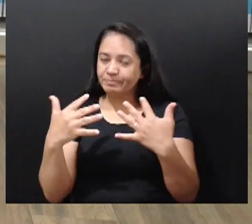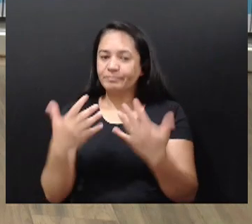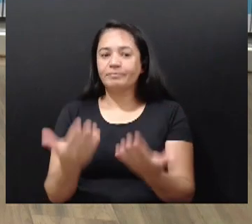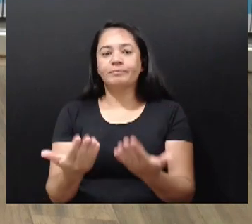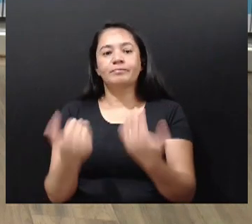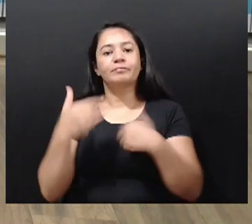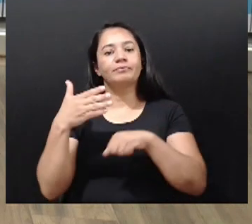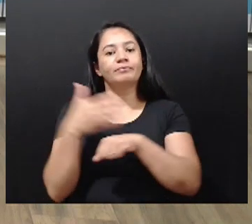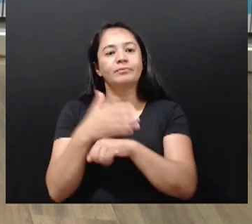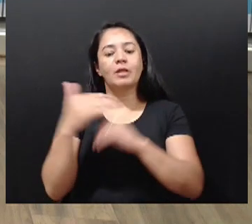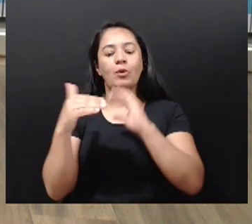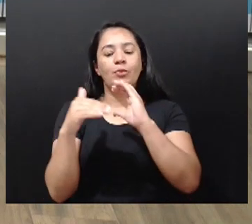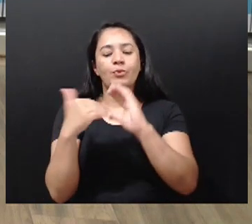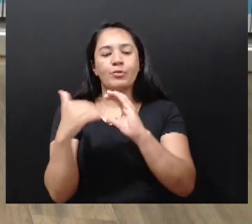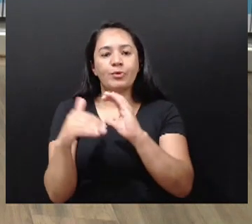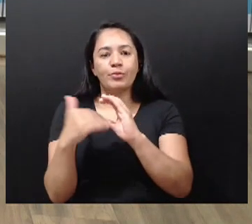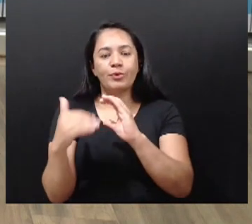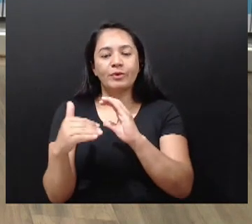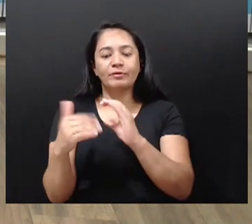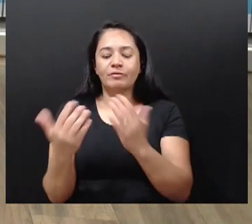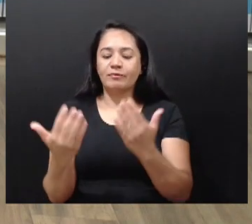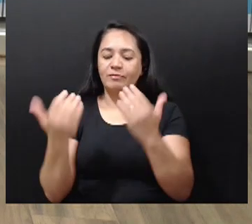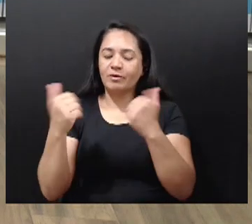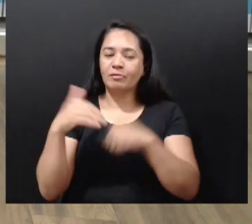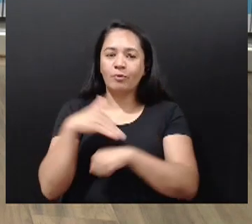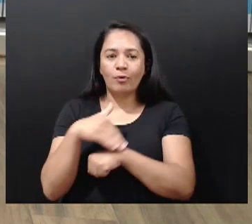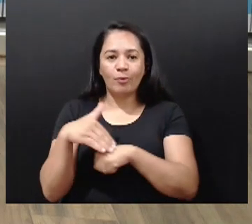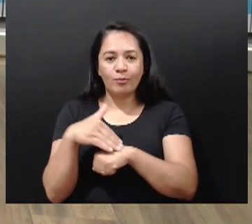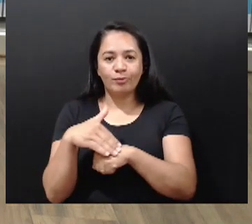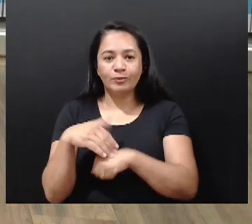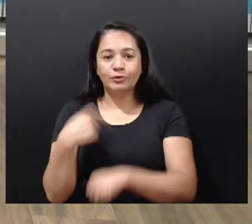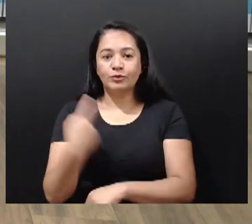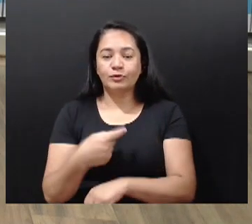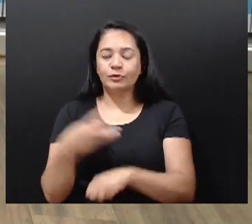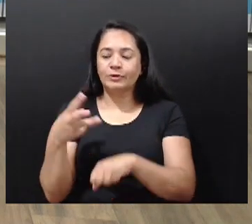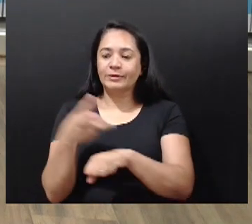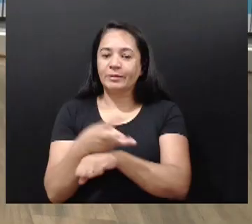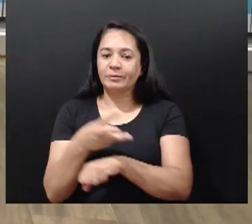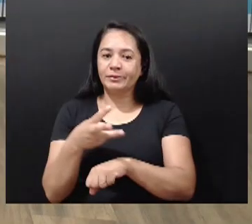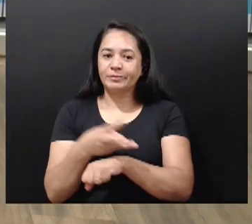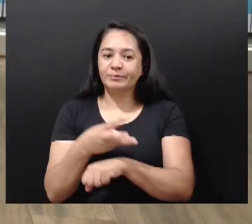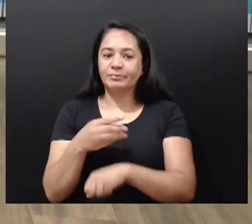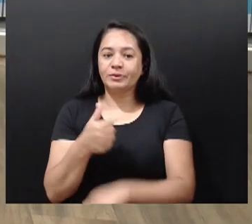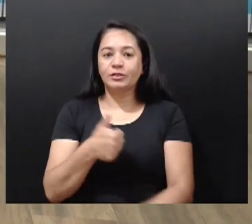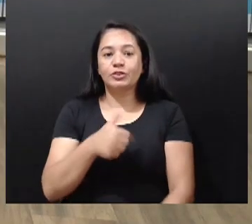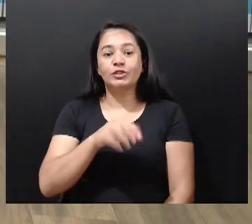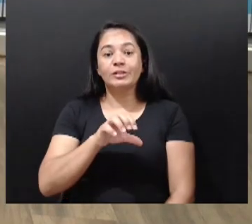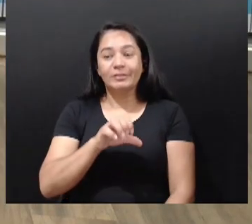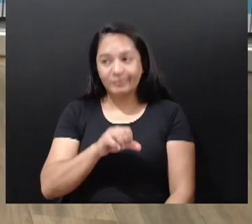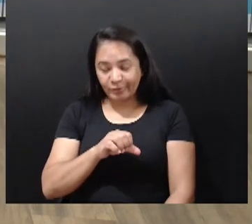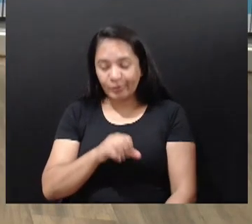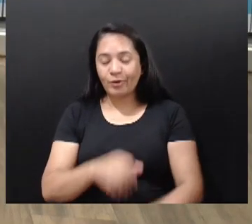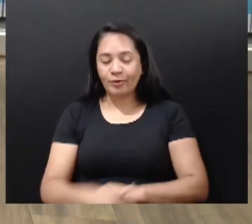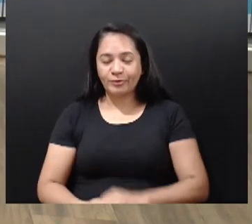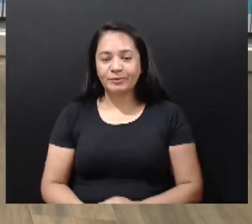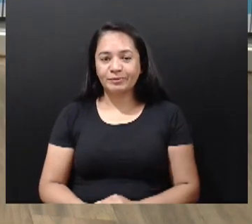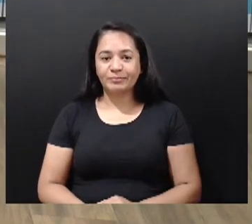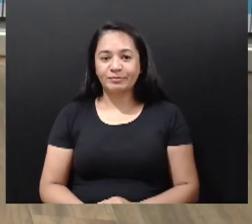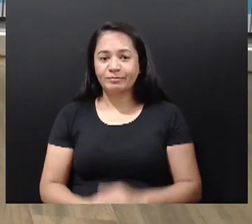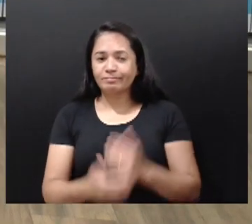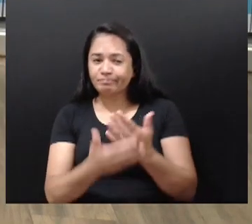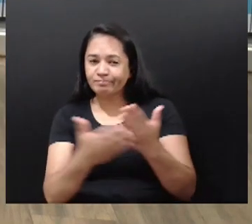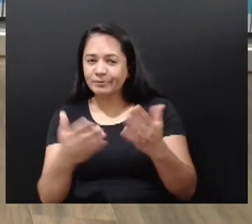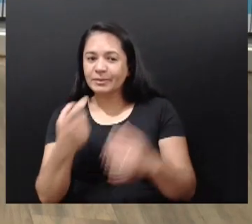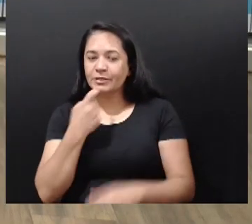sua mensagem. Vamos conversar pelo número do nosso WhatsApp 19 é o nosso DDD. Para você que é de Campinas e